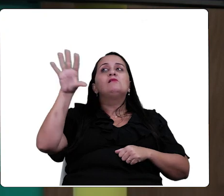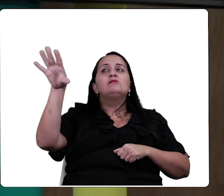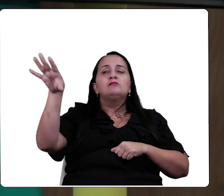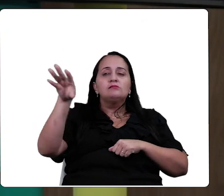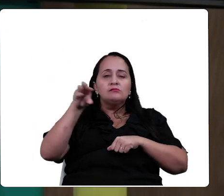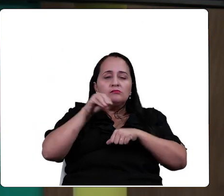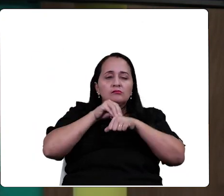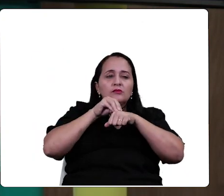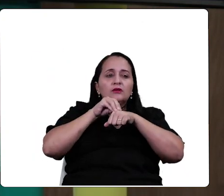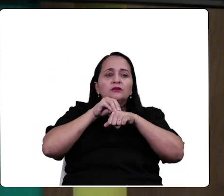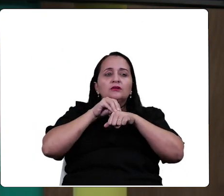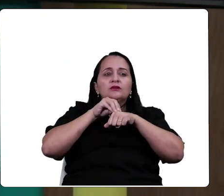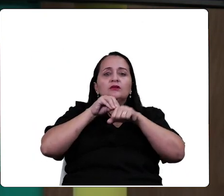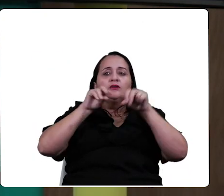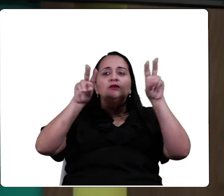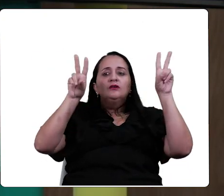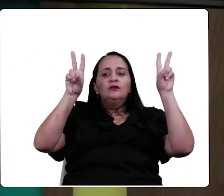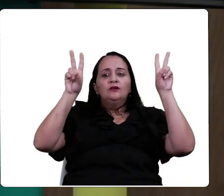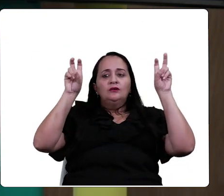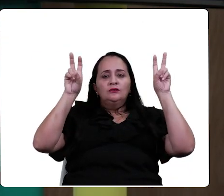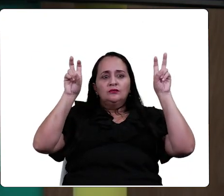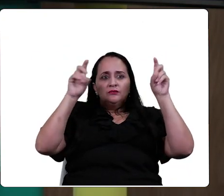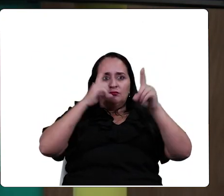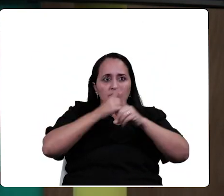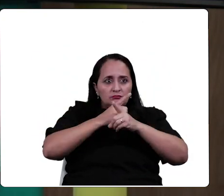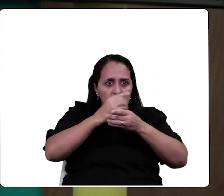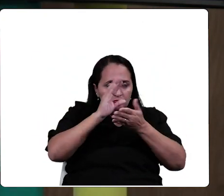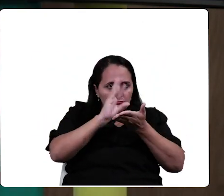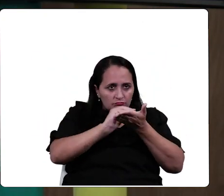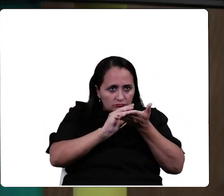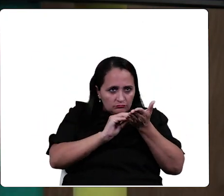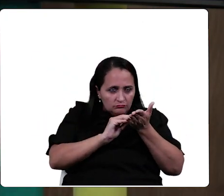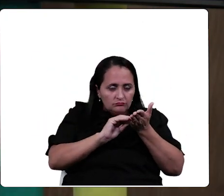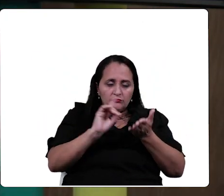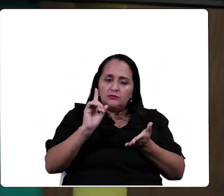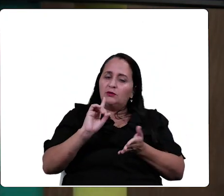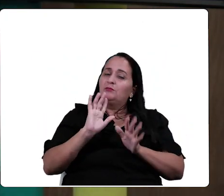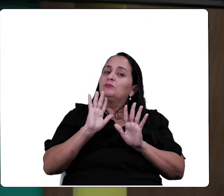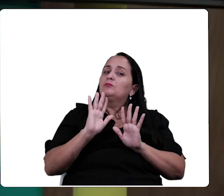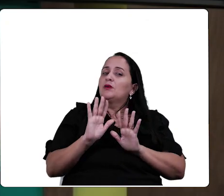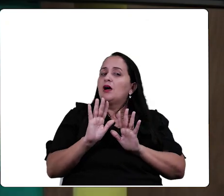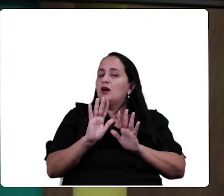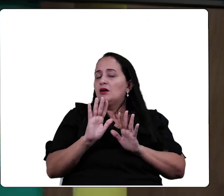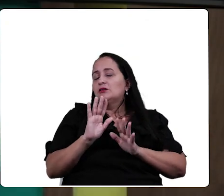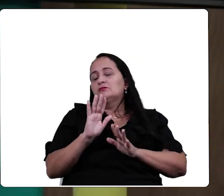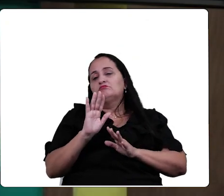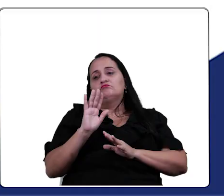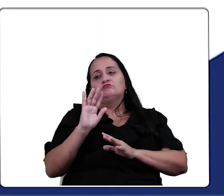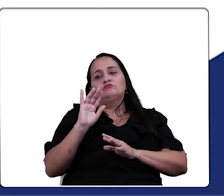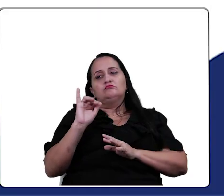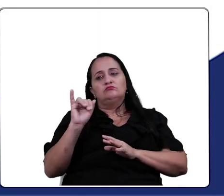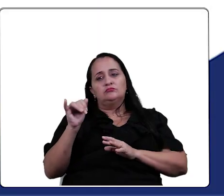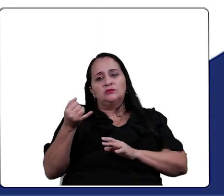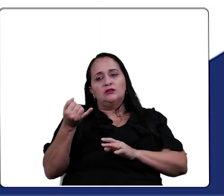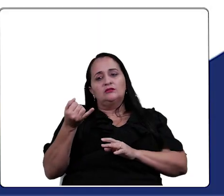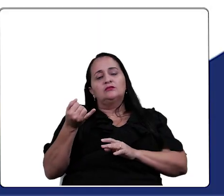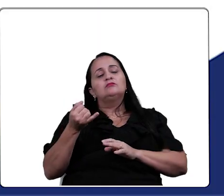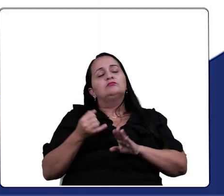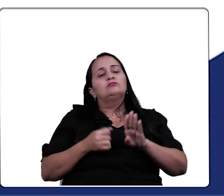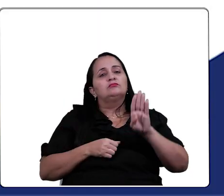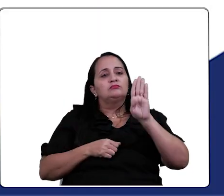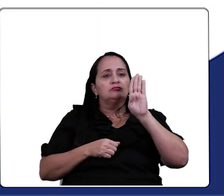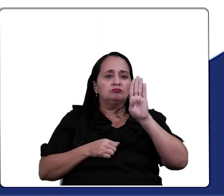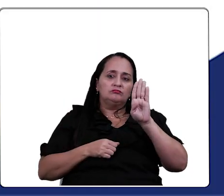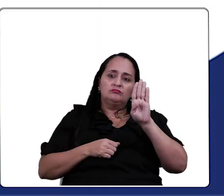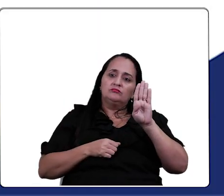Né? No título nós encontramos o assunto? Não, encontramos mais uma pista. Resposta